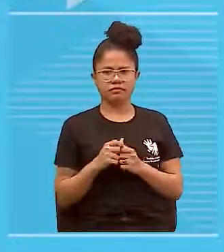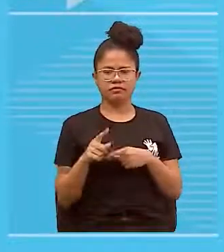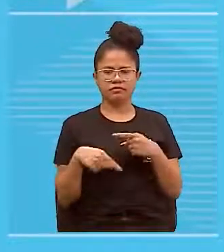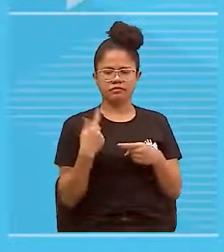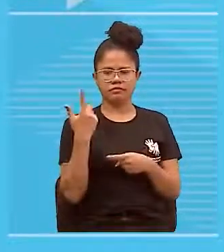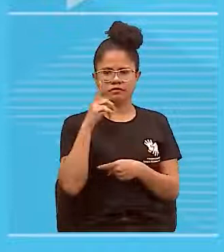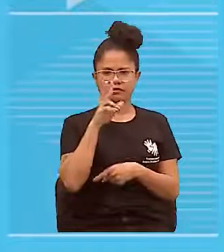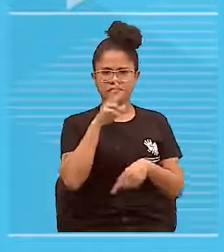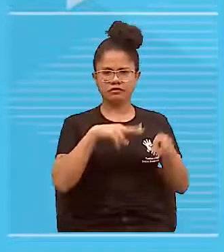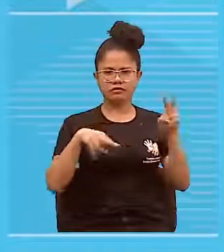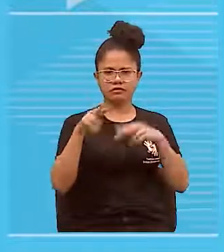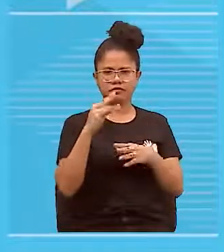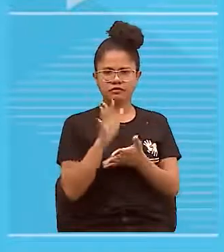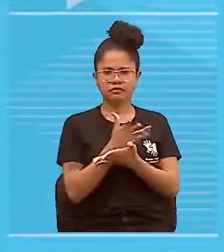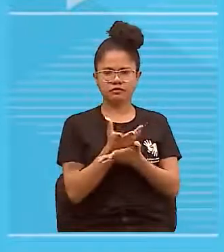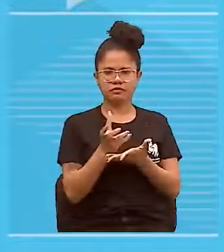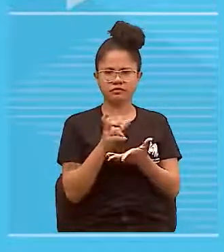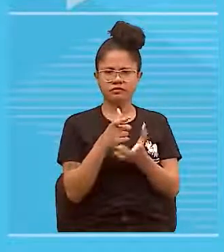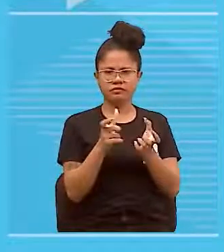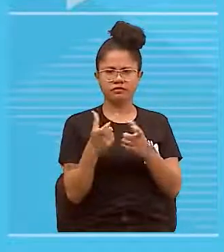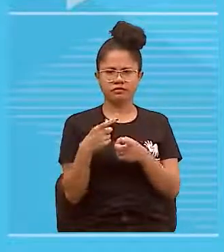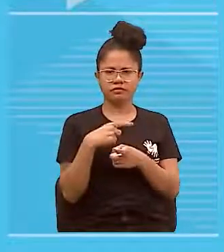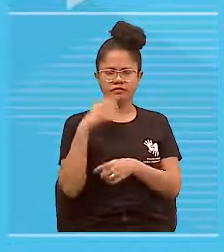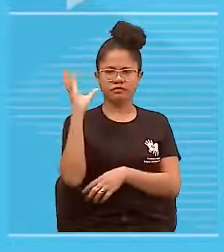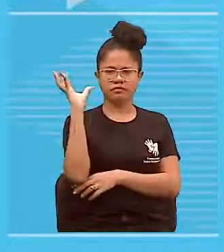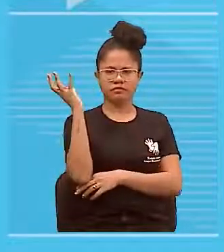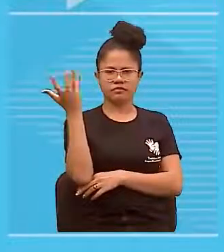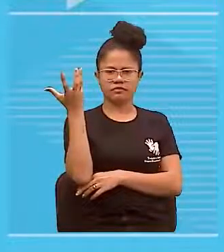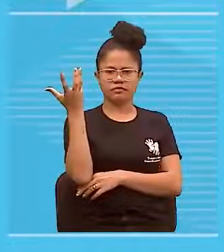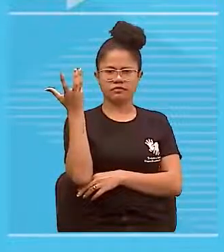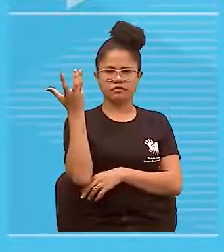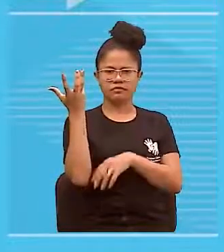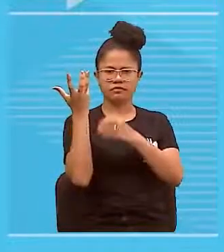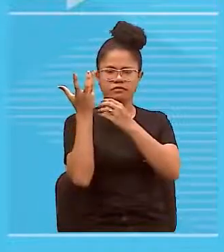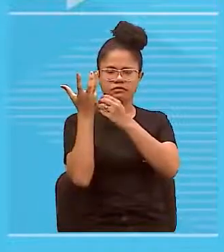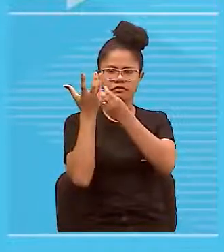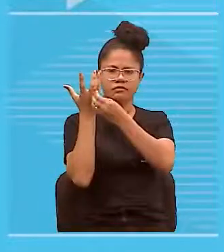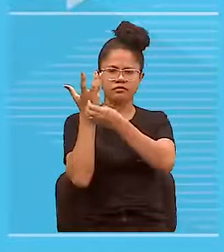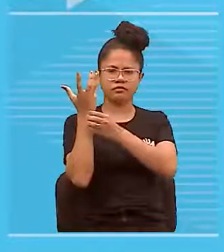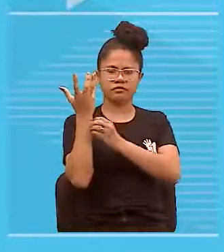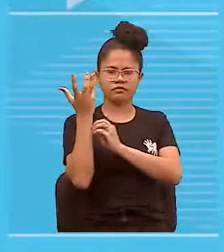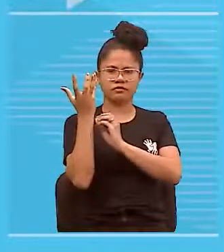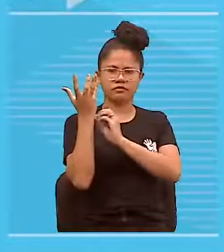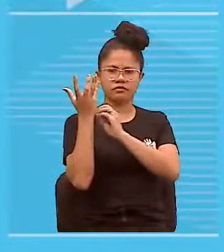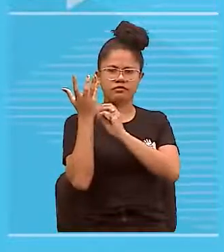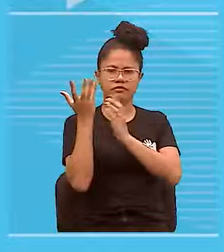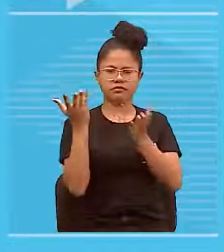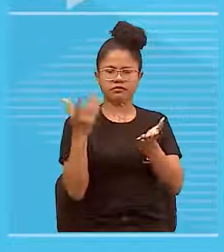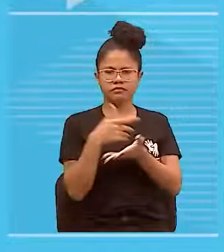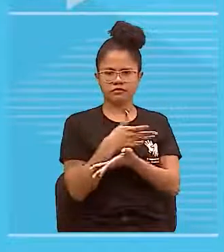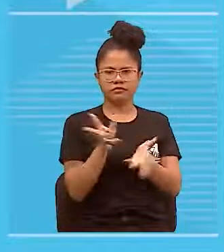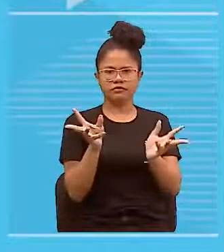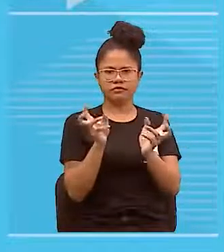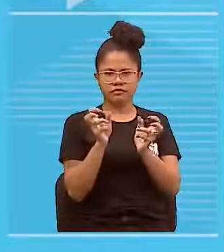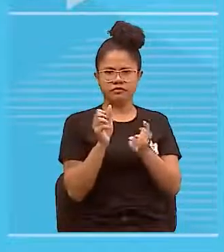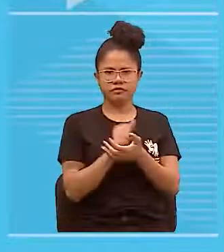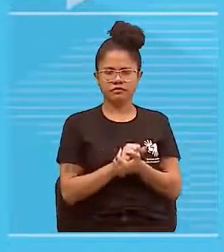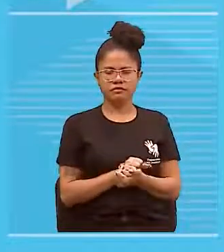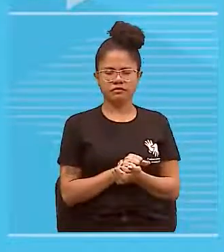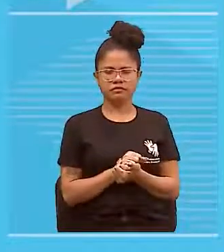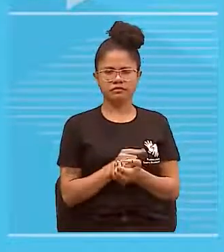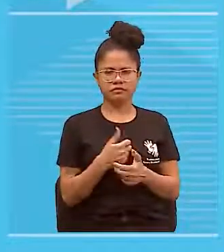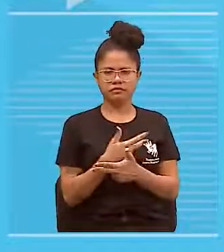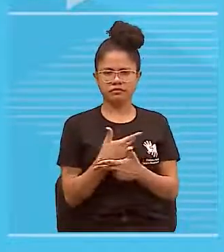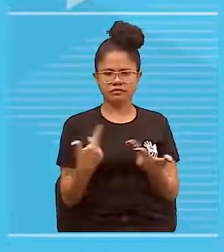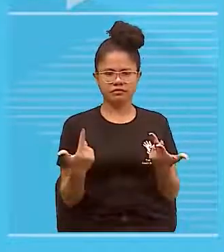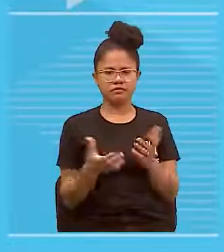ver algumas áreas de cocais, né? De palmácias, né? Várias palmeiras grandes, assim, buriti, né? Babaçu.